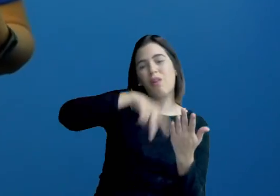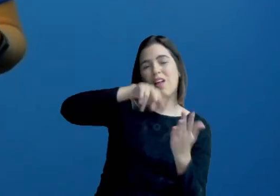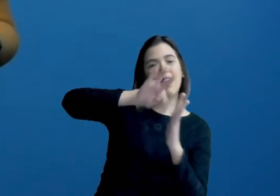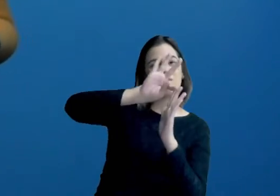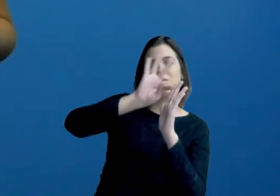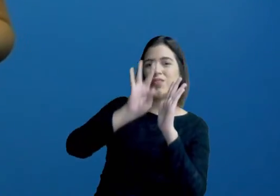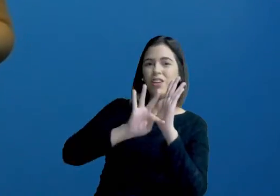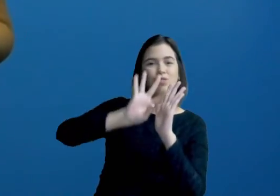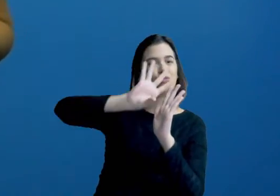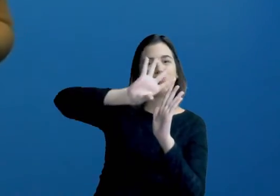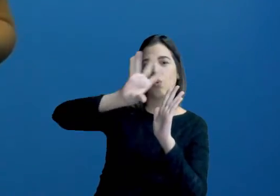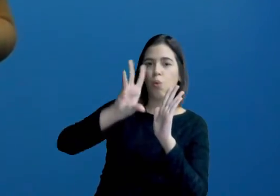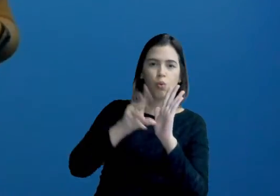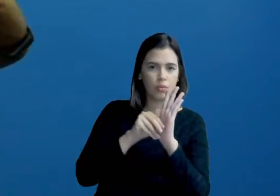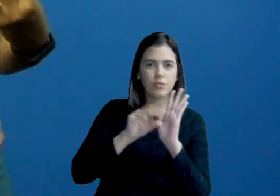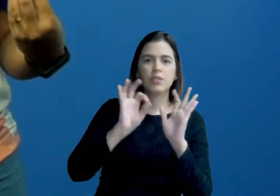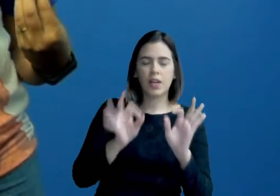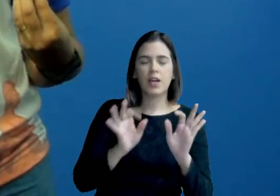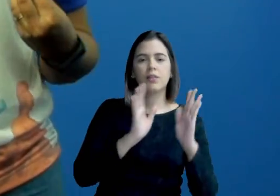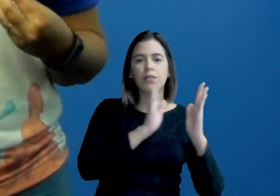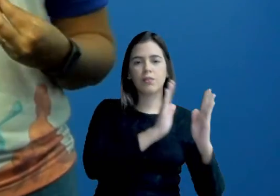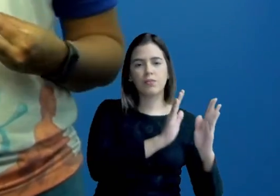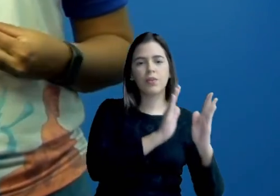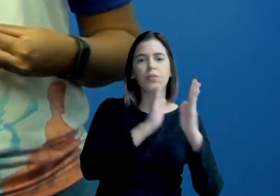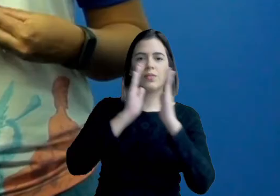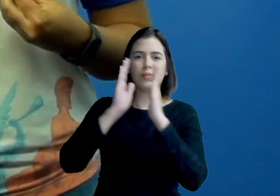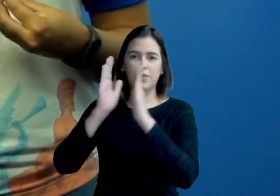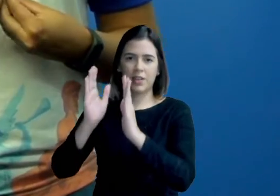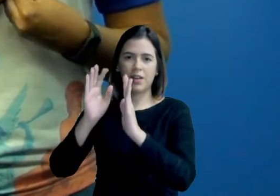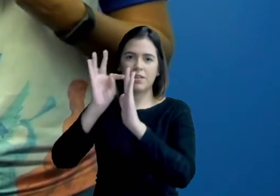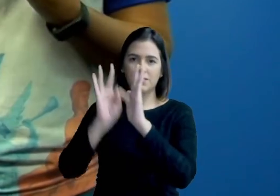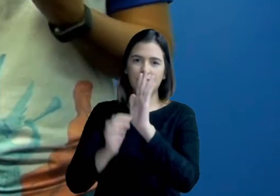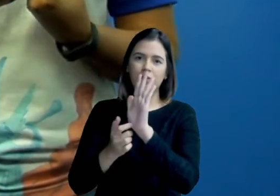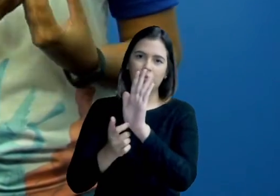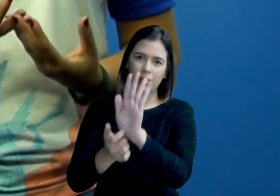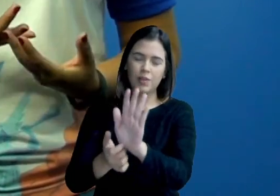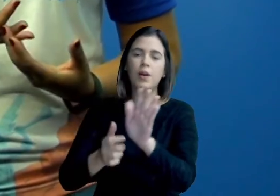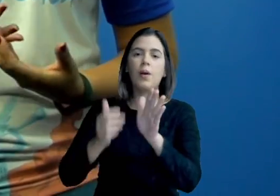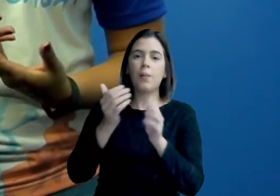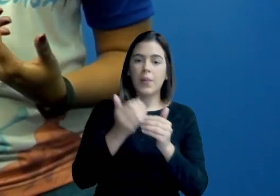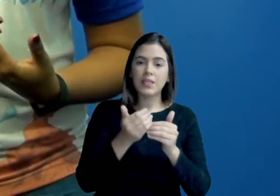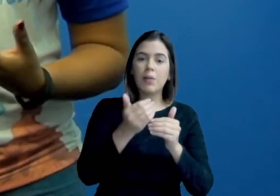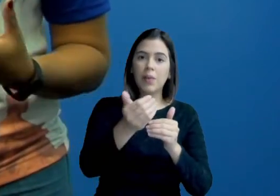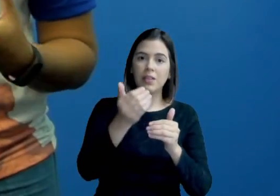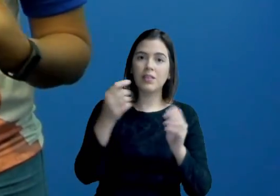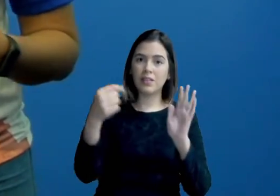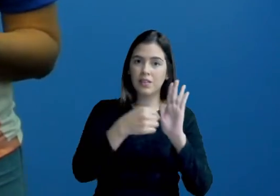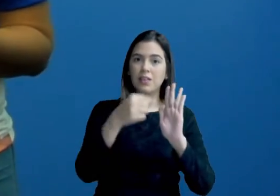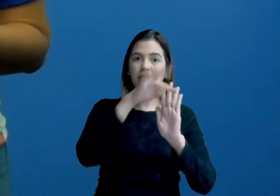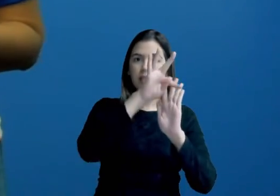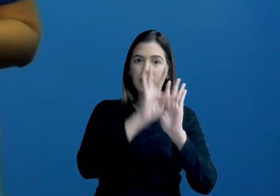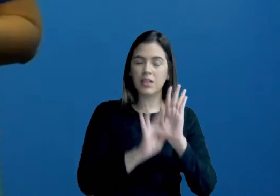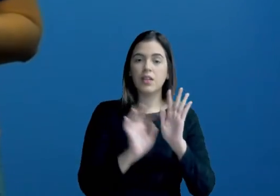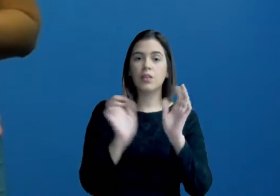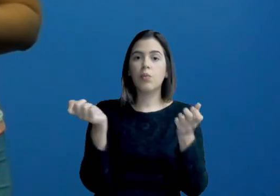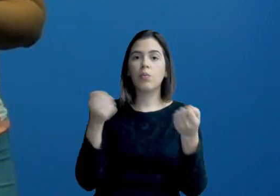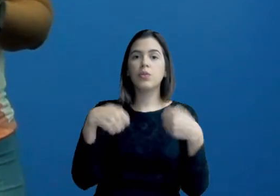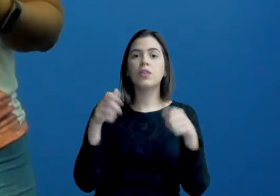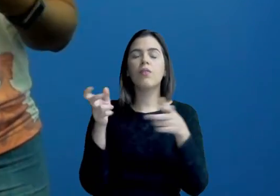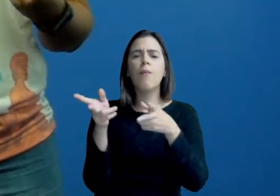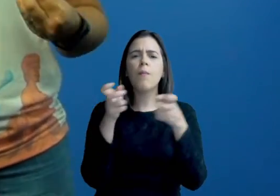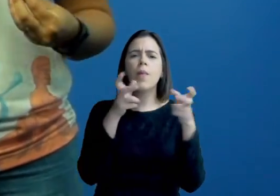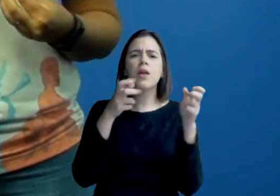ler o texto na íntegra. E eu trouxe um pedaço, mas a partir desse trecho que eu trouxe, já dá para a gente